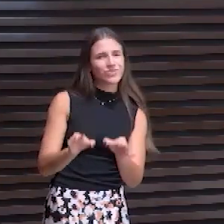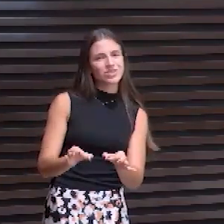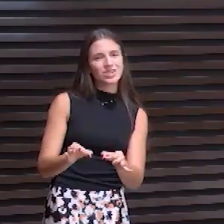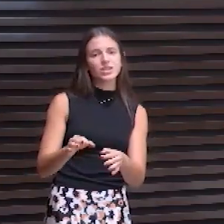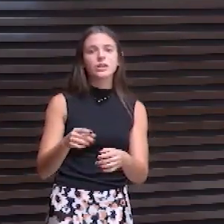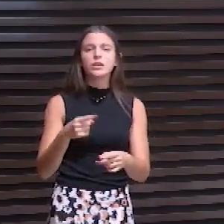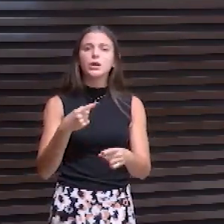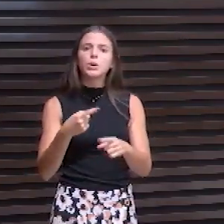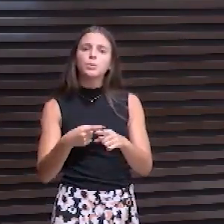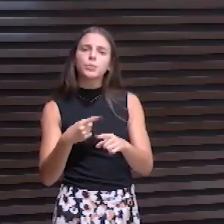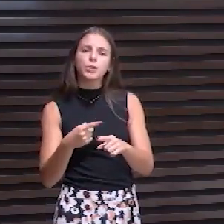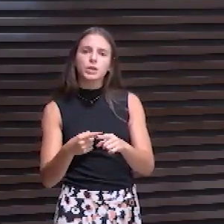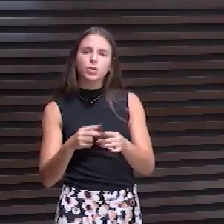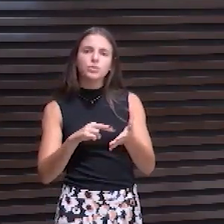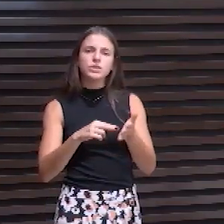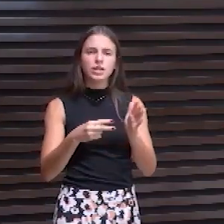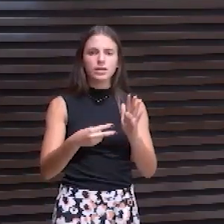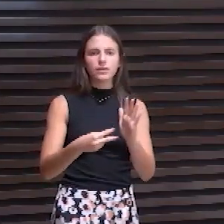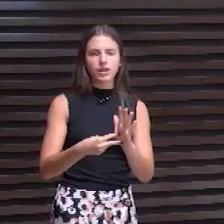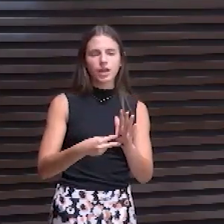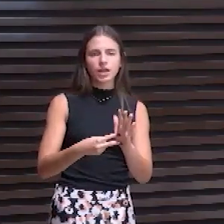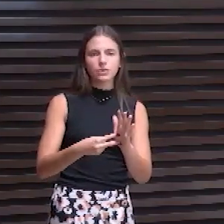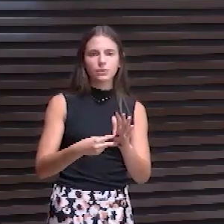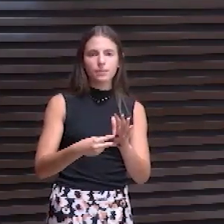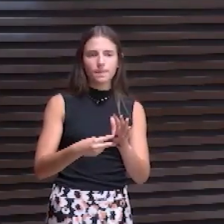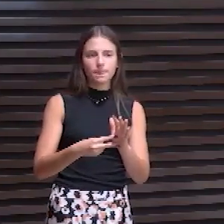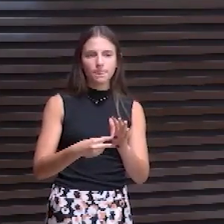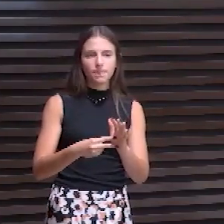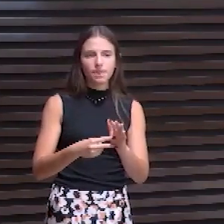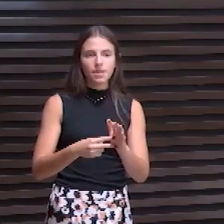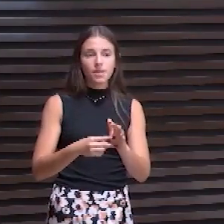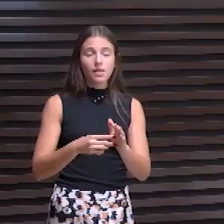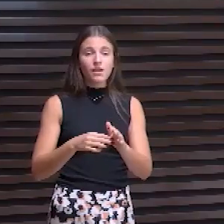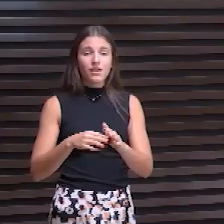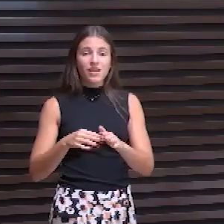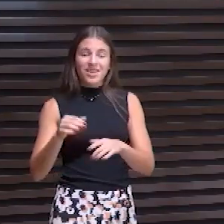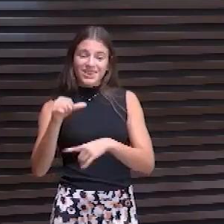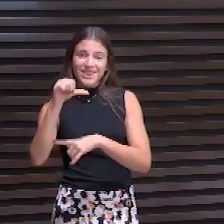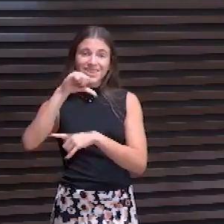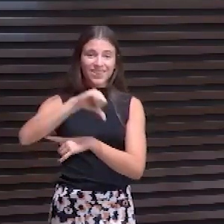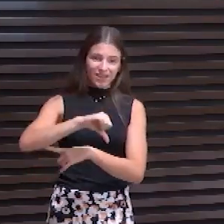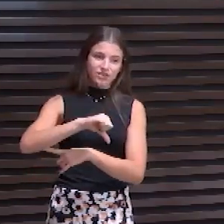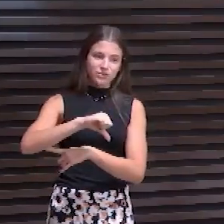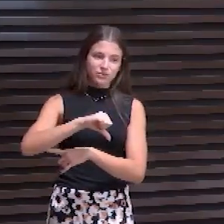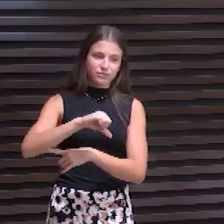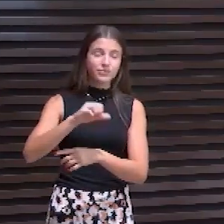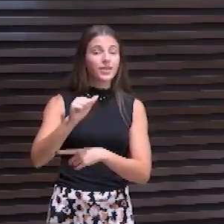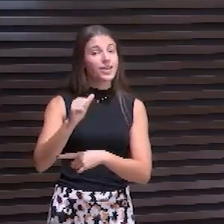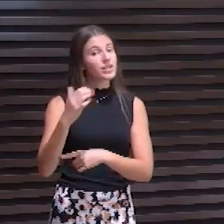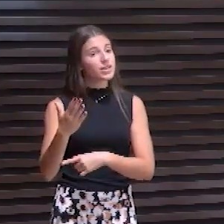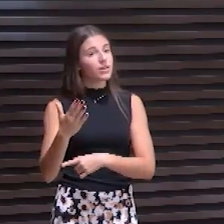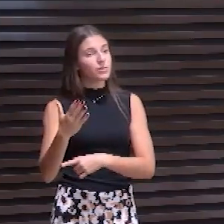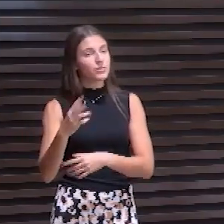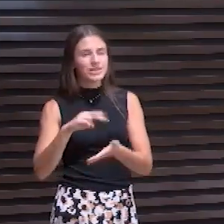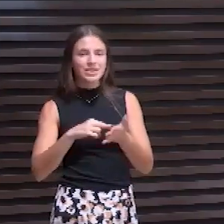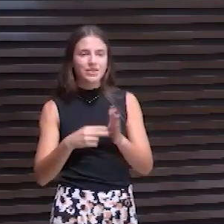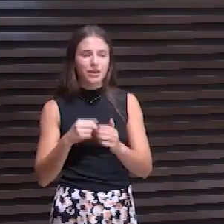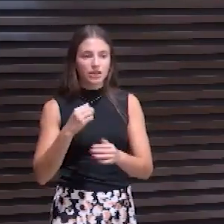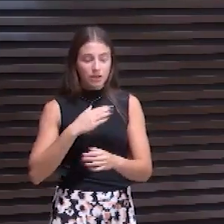da palavra maravilhados aqui, ela tem um sentido muito mais negativo do que positivo. Então é um sentido de espanto, de